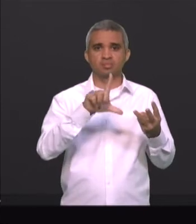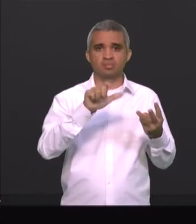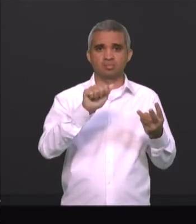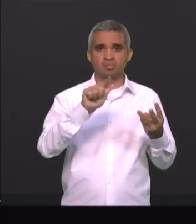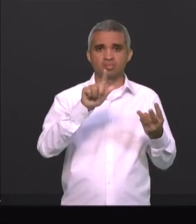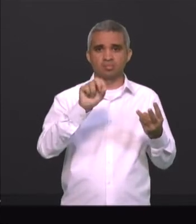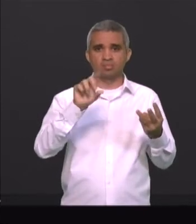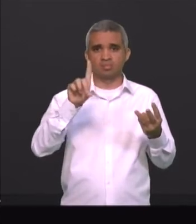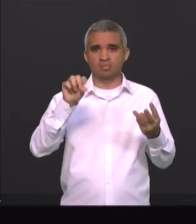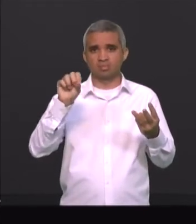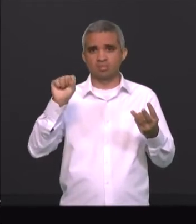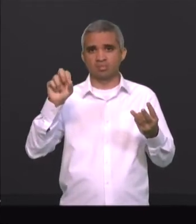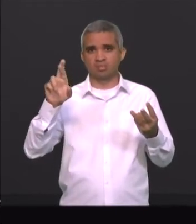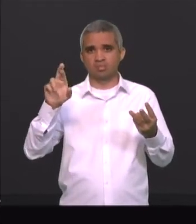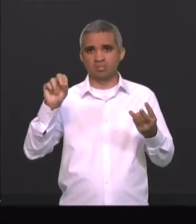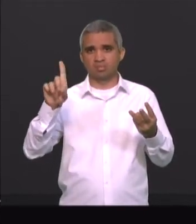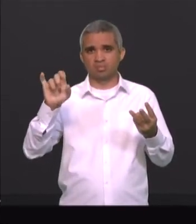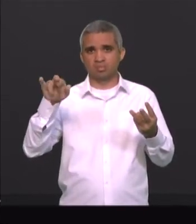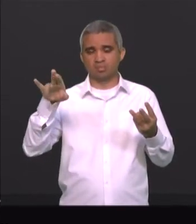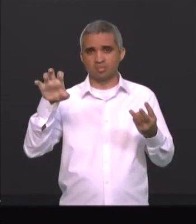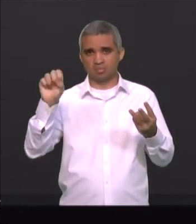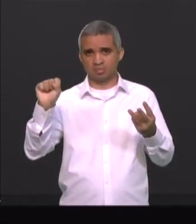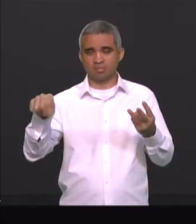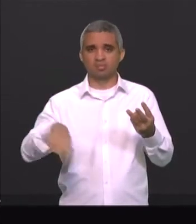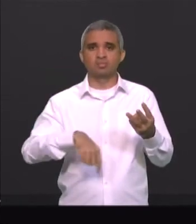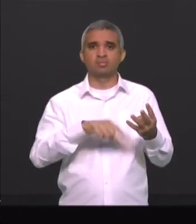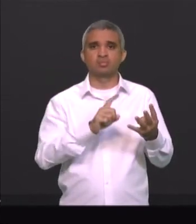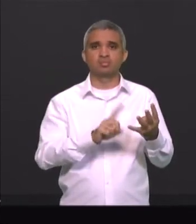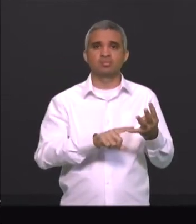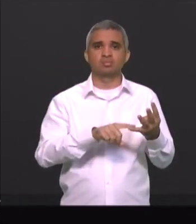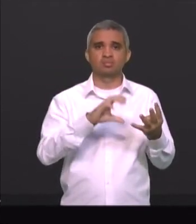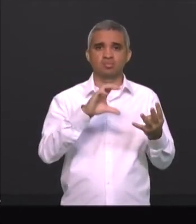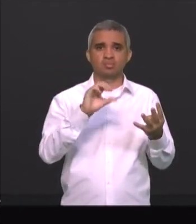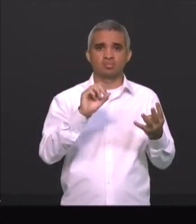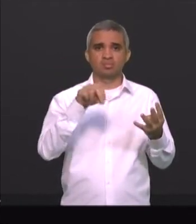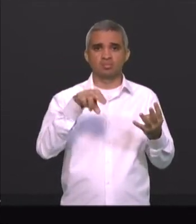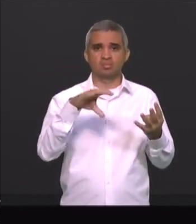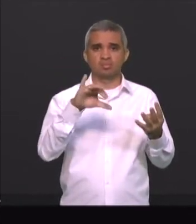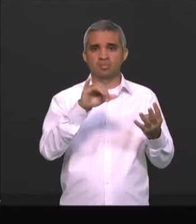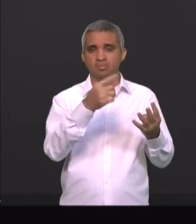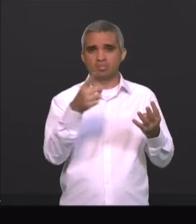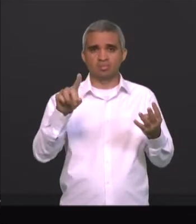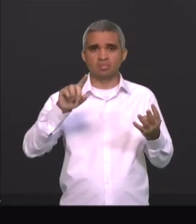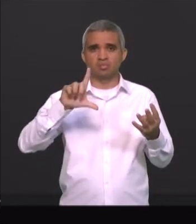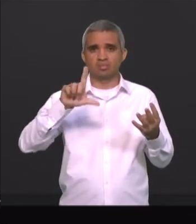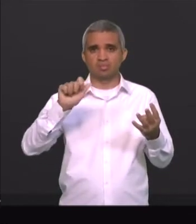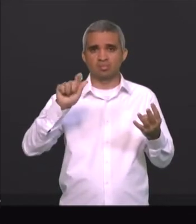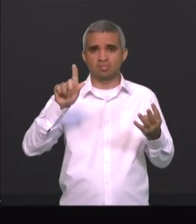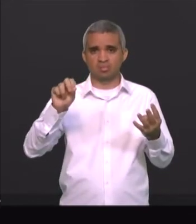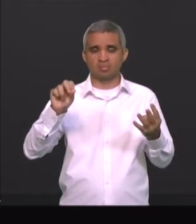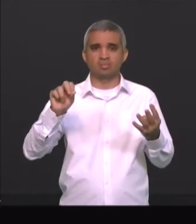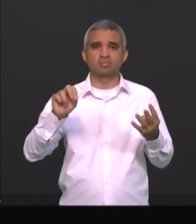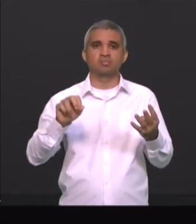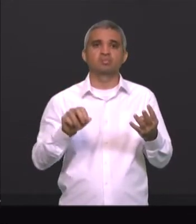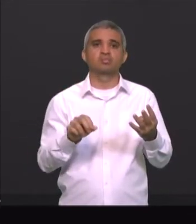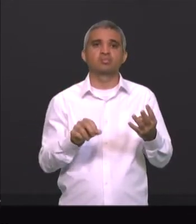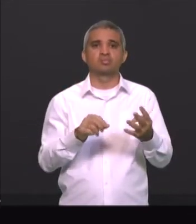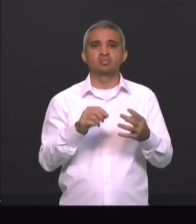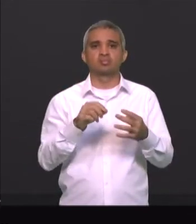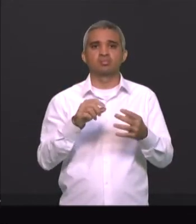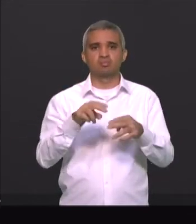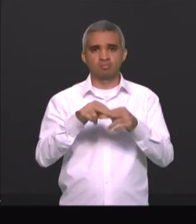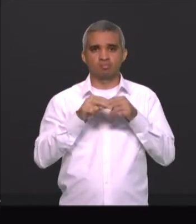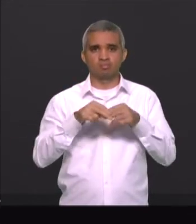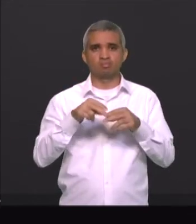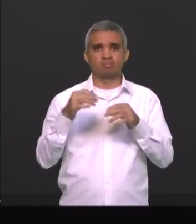prefeitos aqui da região do Médio Mearim, pelo grande aumento dos casos de coronavírus na regional. Então, eles sempre entrando